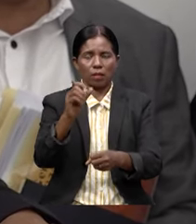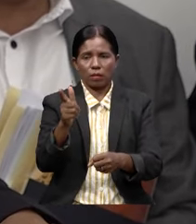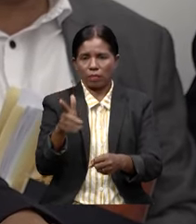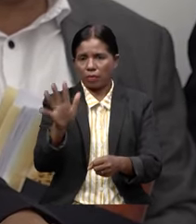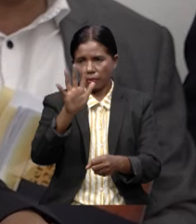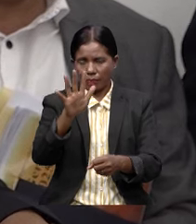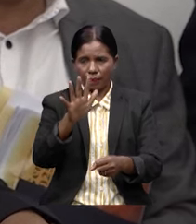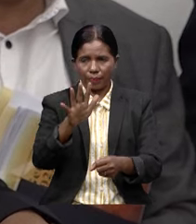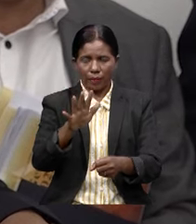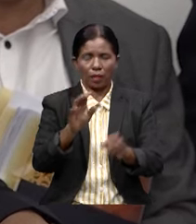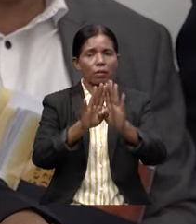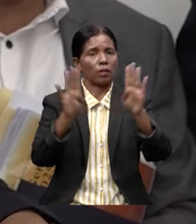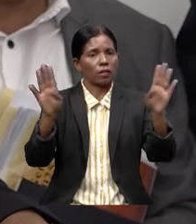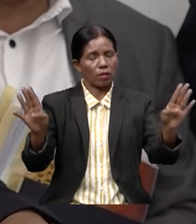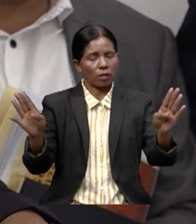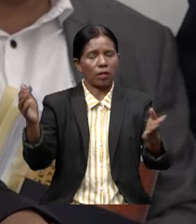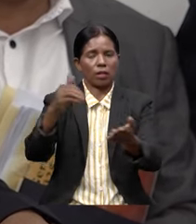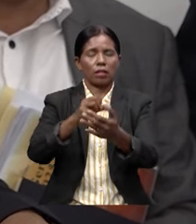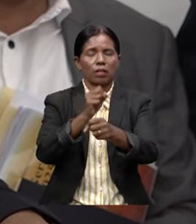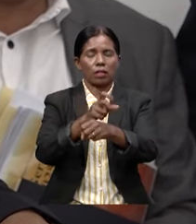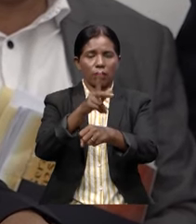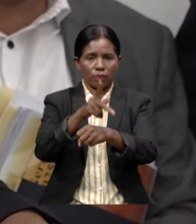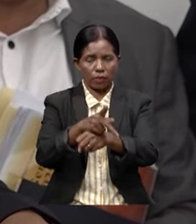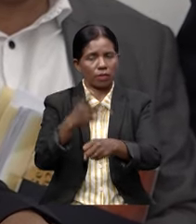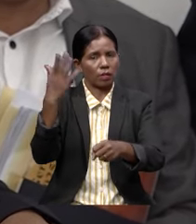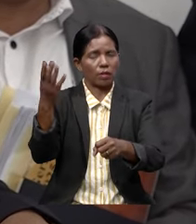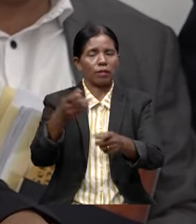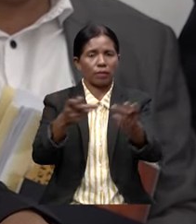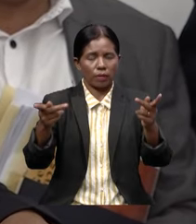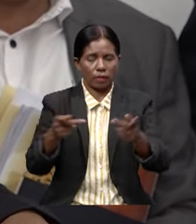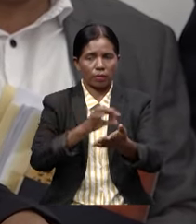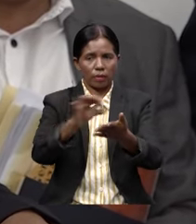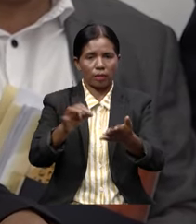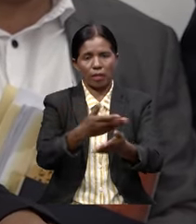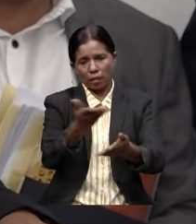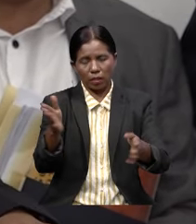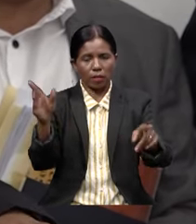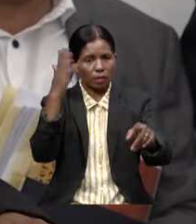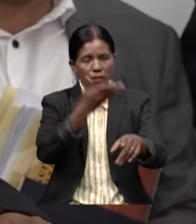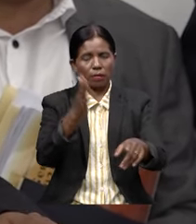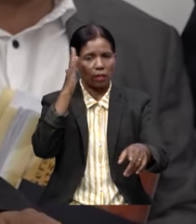2025 nian podi loke fila fali centro formação nebe maka uluk hansi tabot seratene